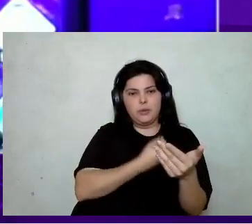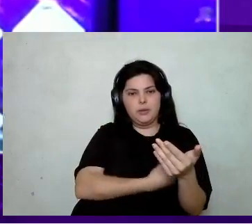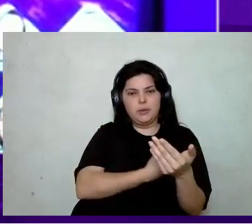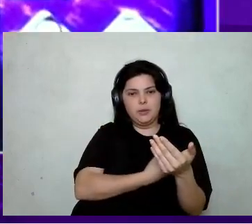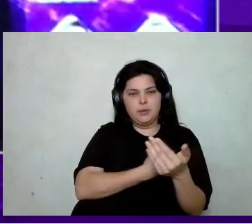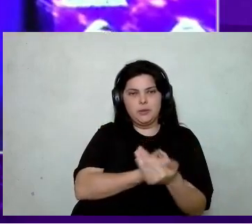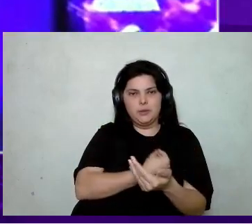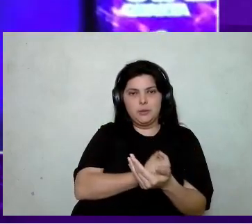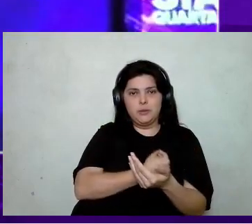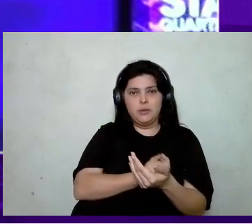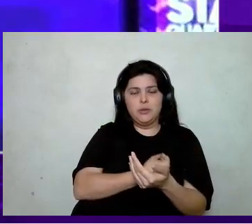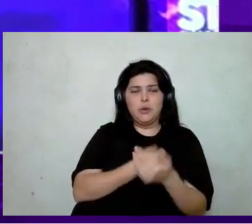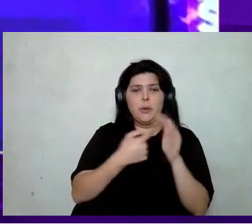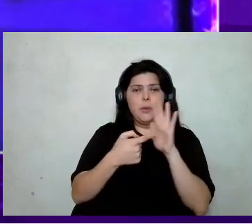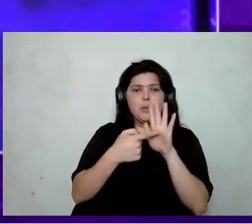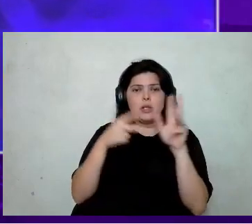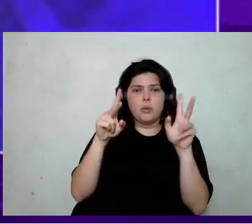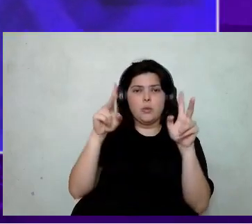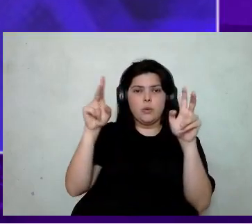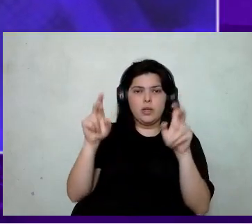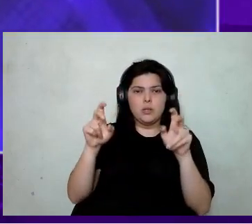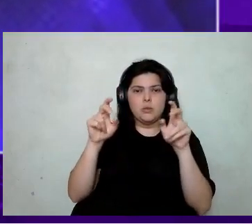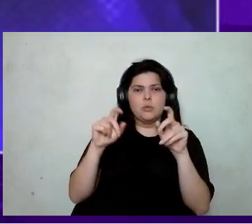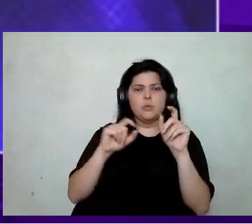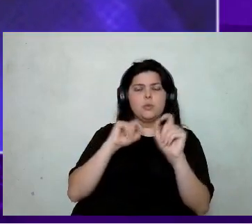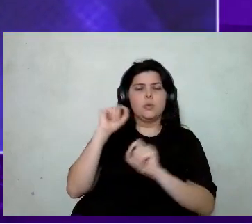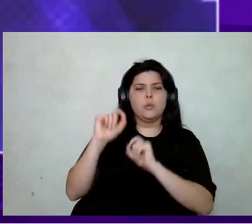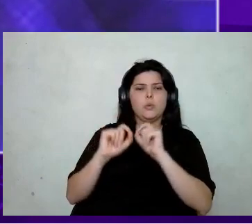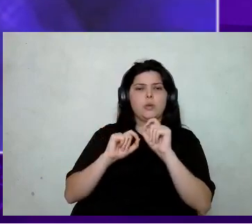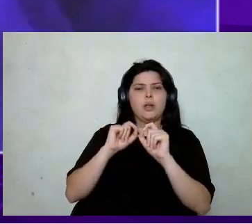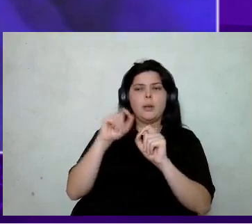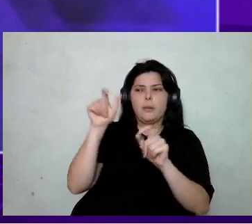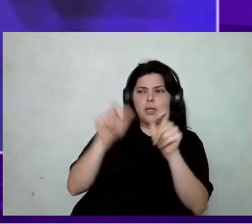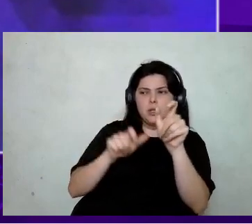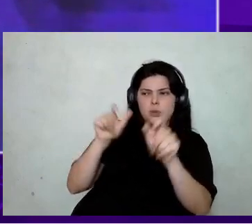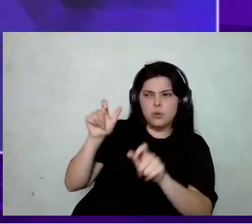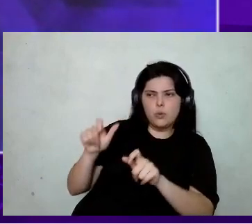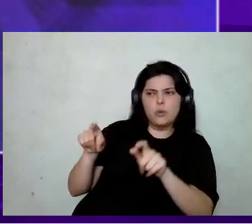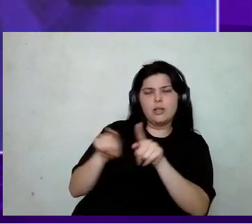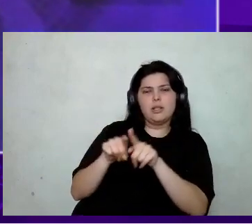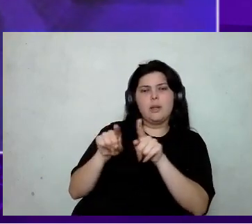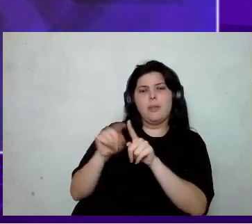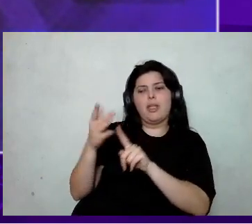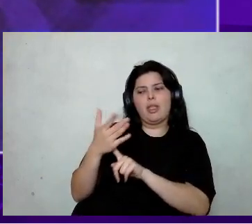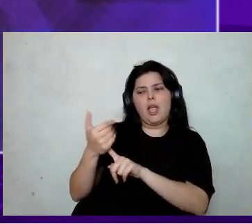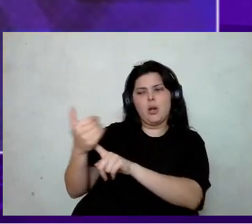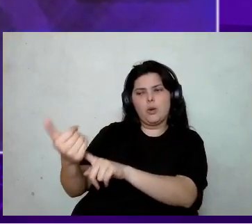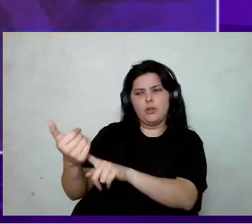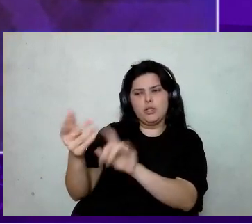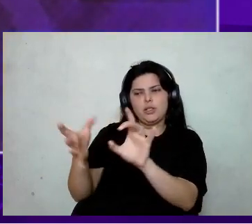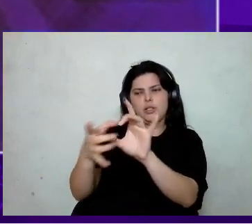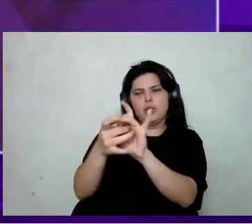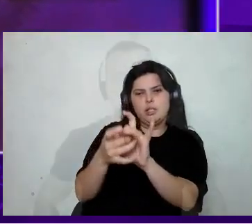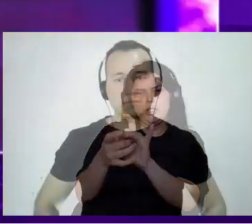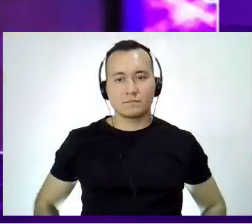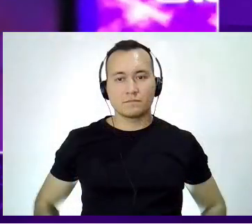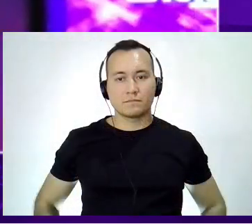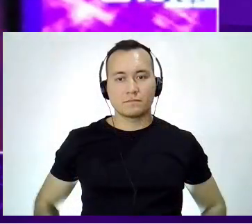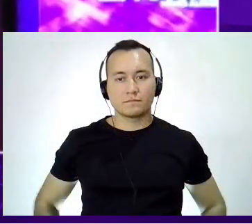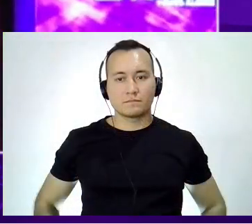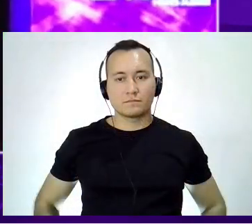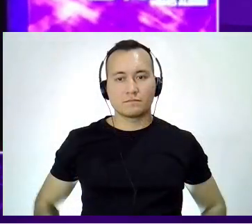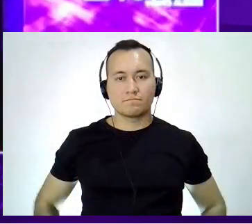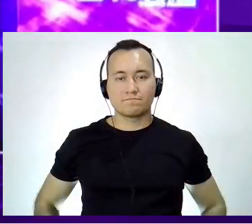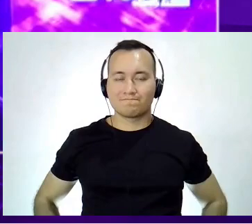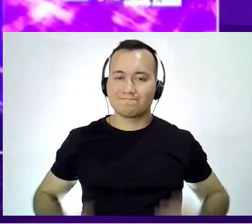vou trazer um tema que é um pouco pessoas e um pouco tecnologia, que no final do dia, tudo que a